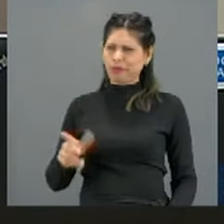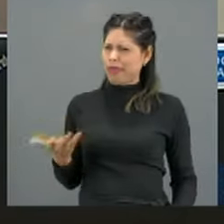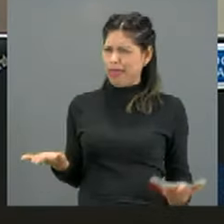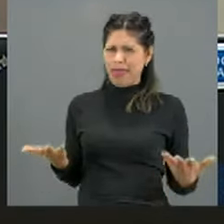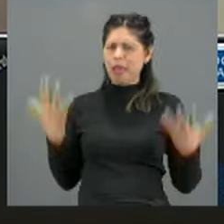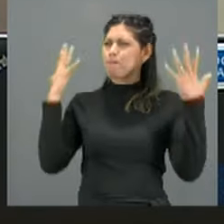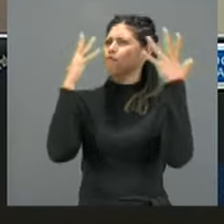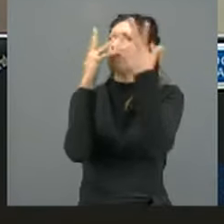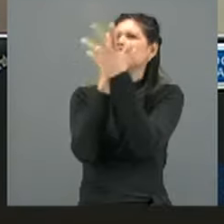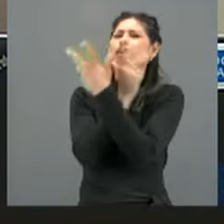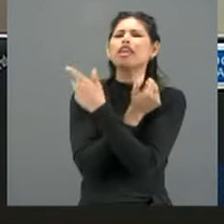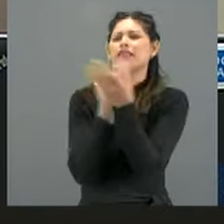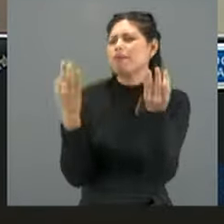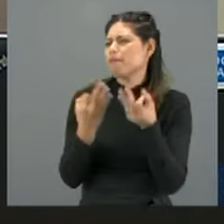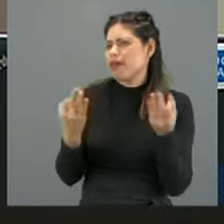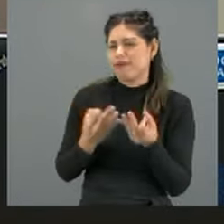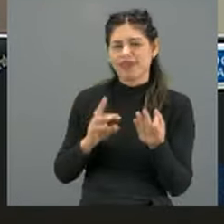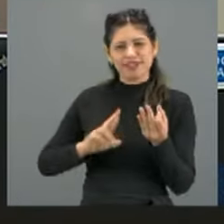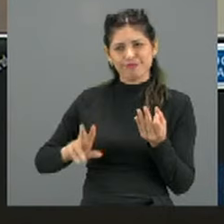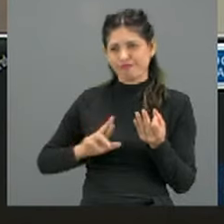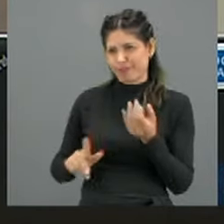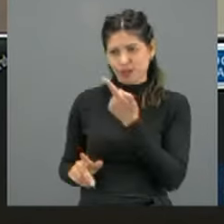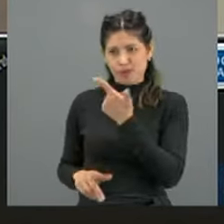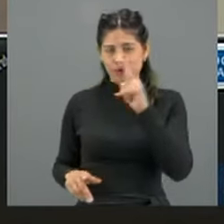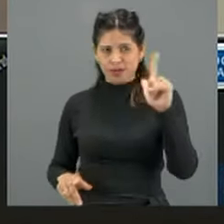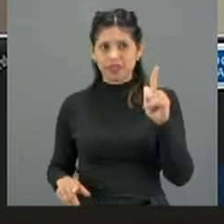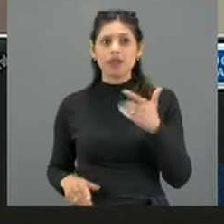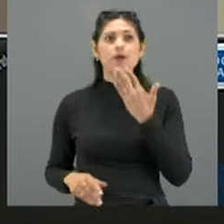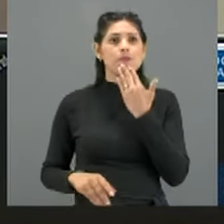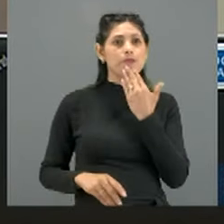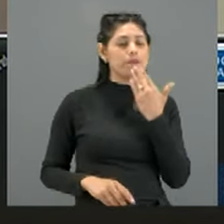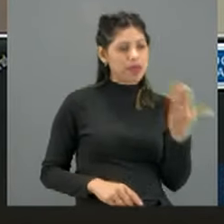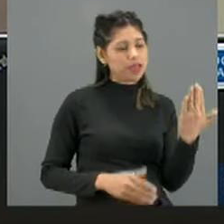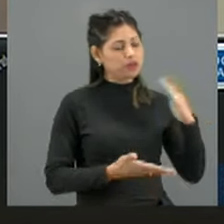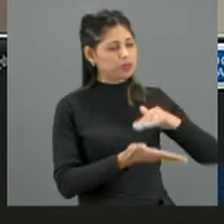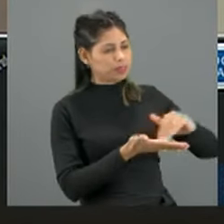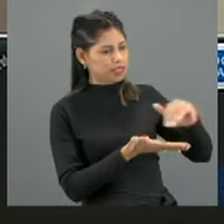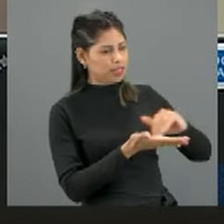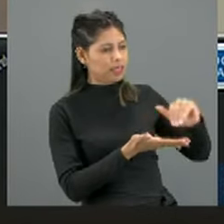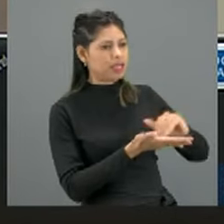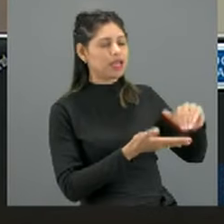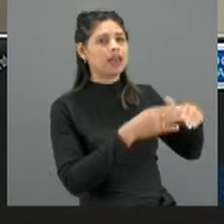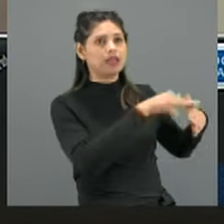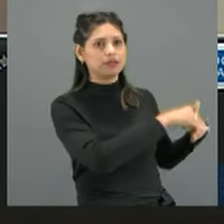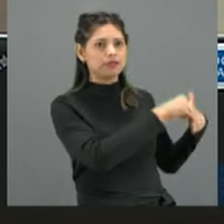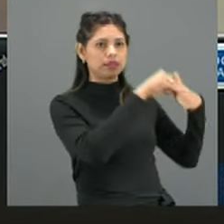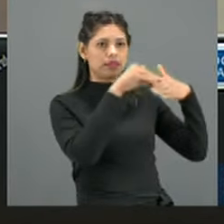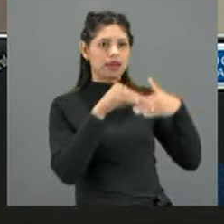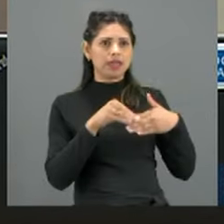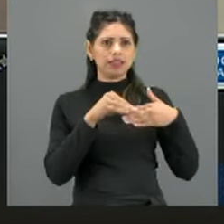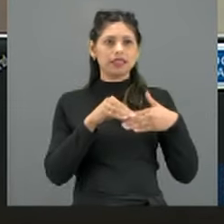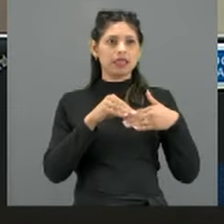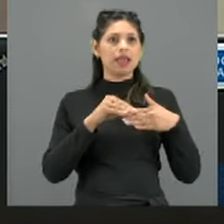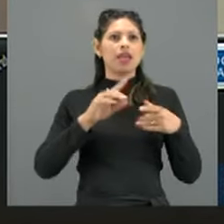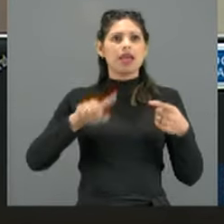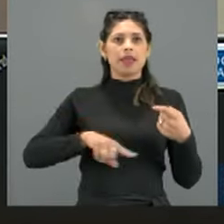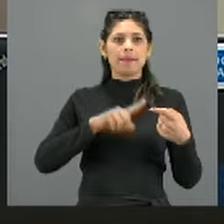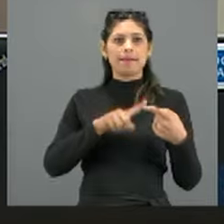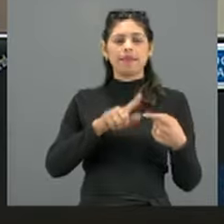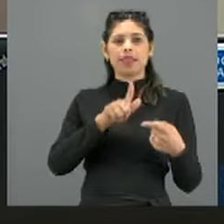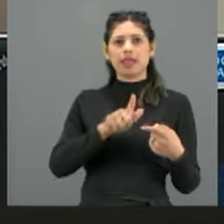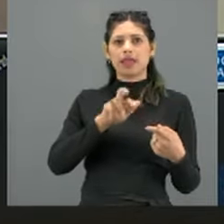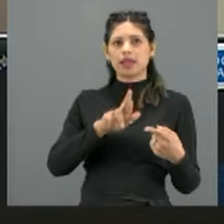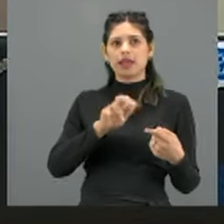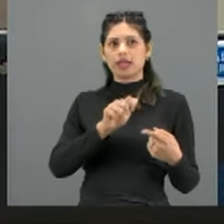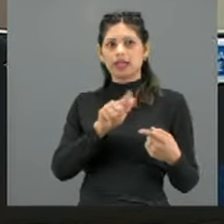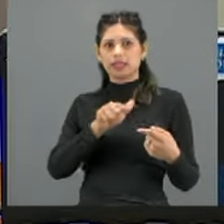É outra Amazônia. Peço à secretaria que conduza os nossos convidados, senhor Graziano e Arnaldo, para compor a mesa